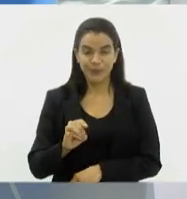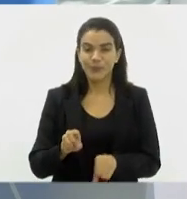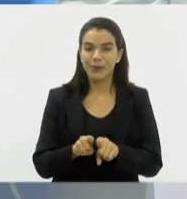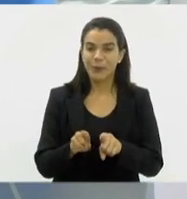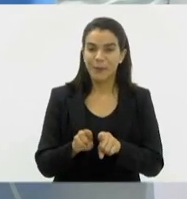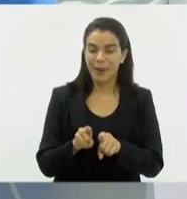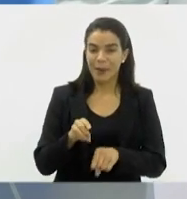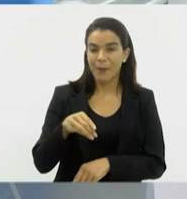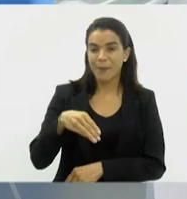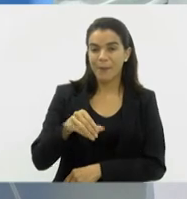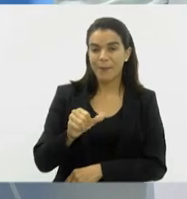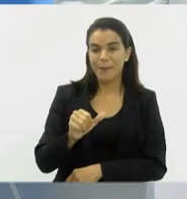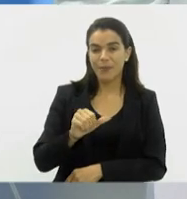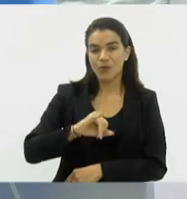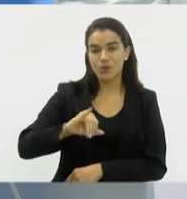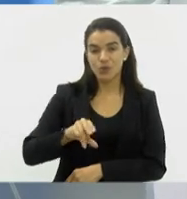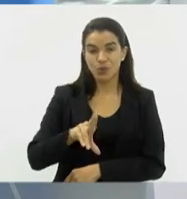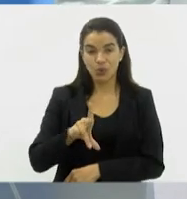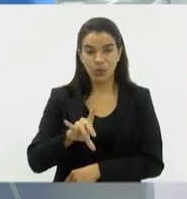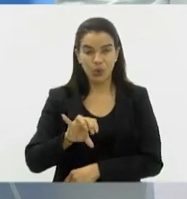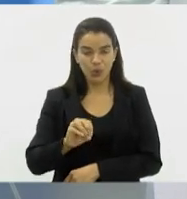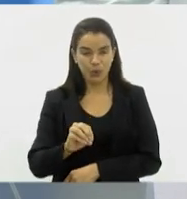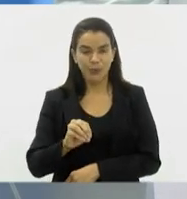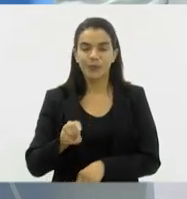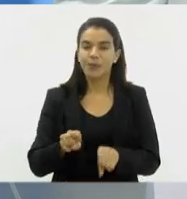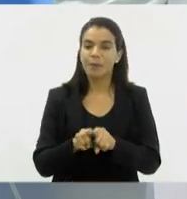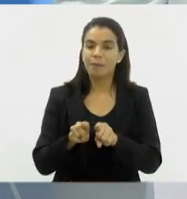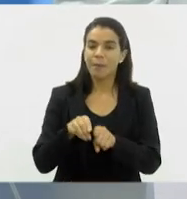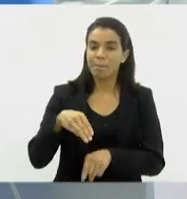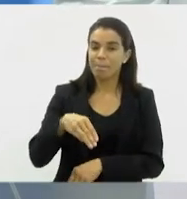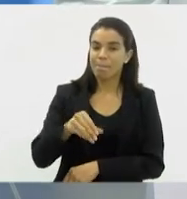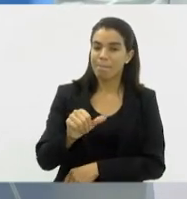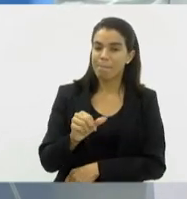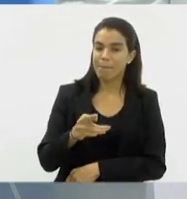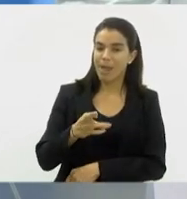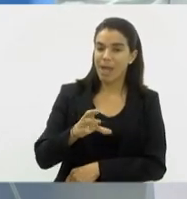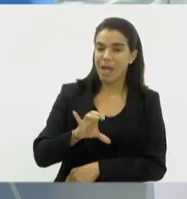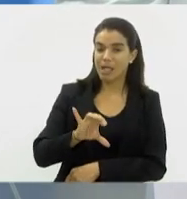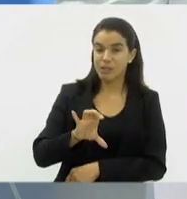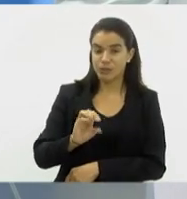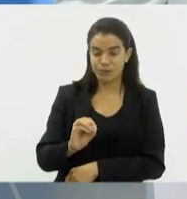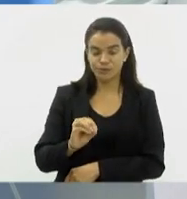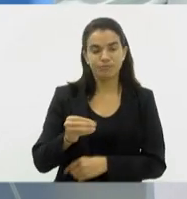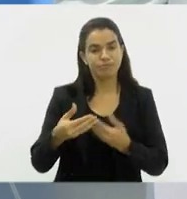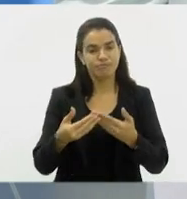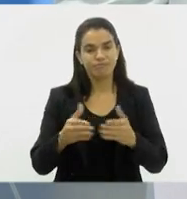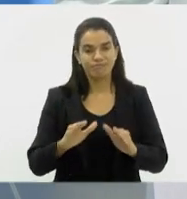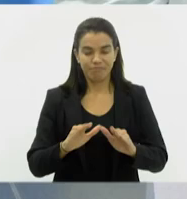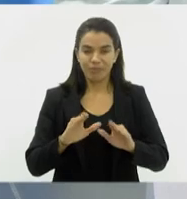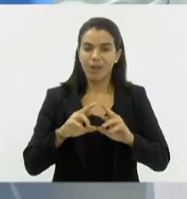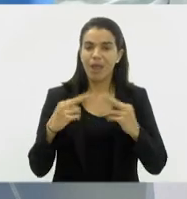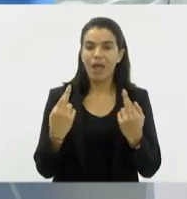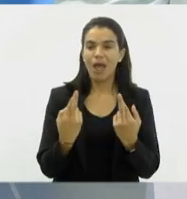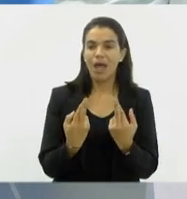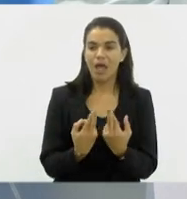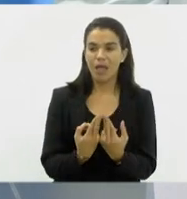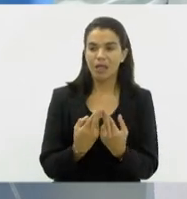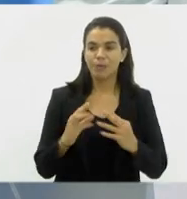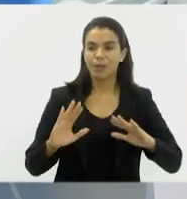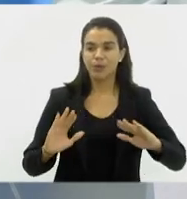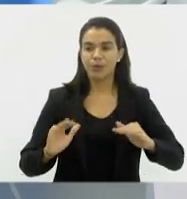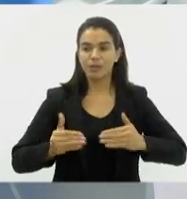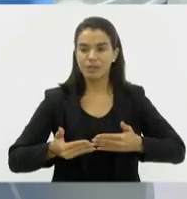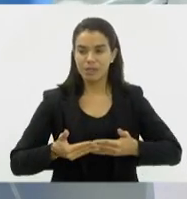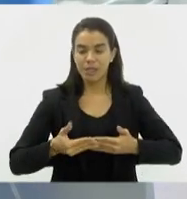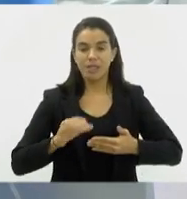presente online e deputado Márcio Gualberto dou por abertos os trabalhos da reunião de encerramento